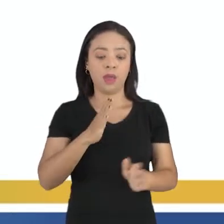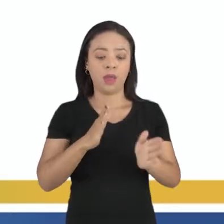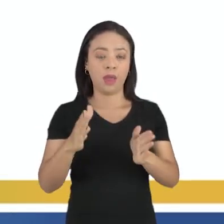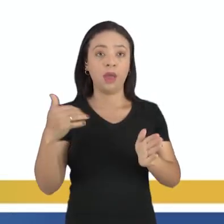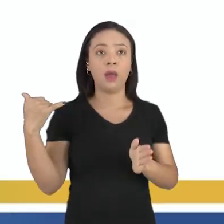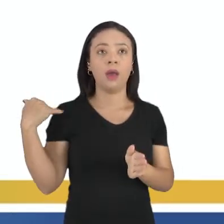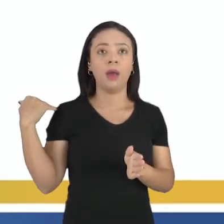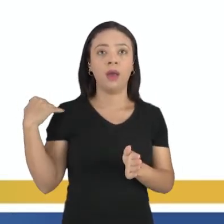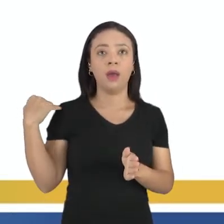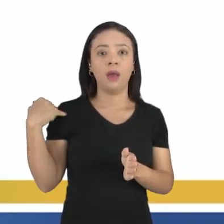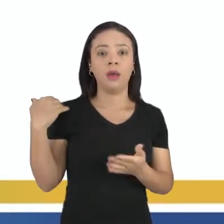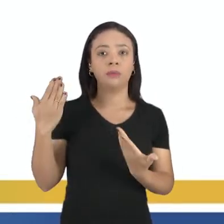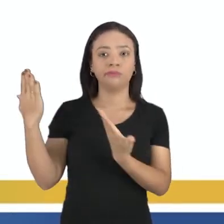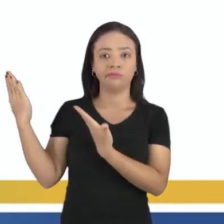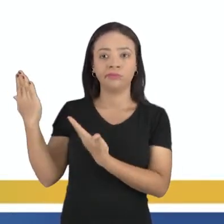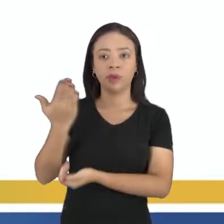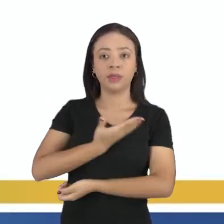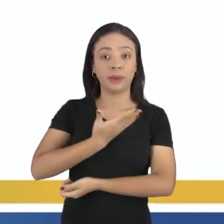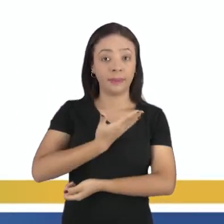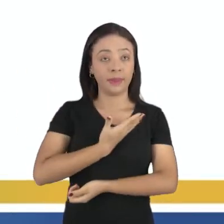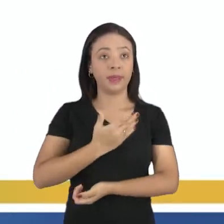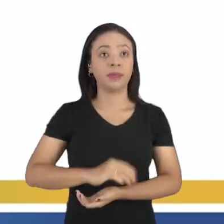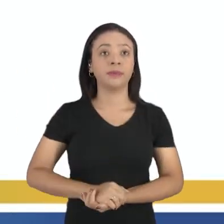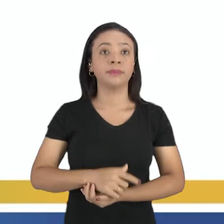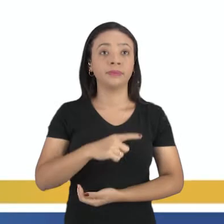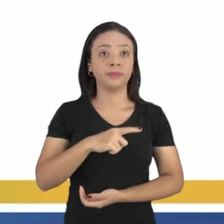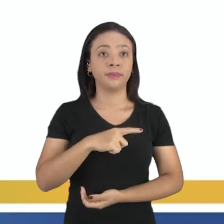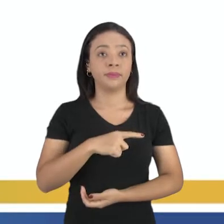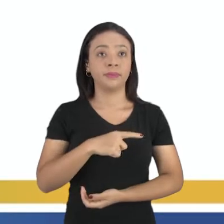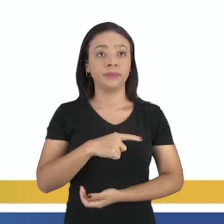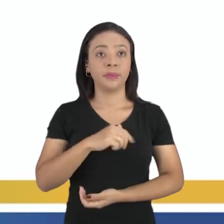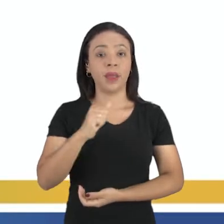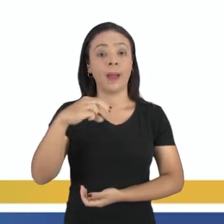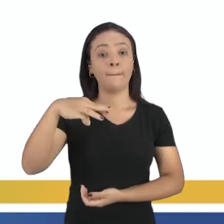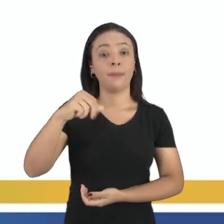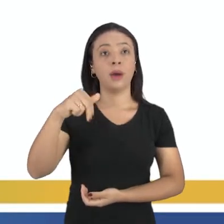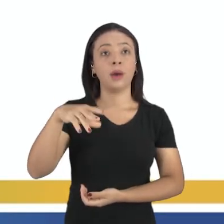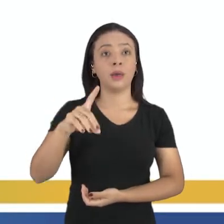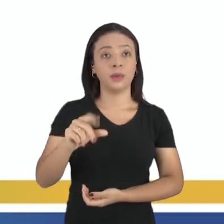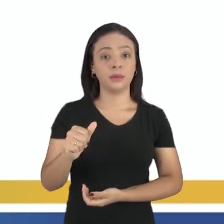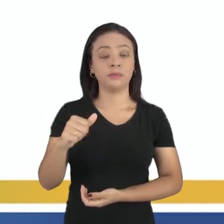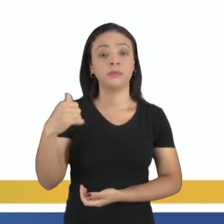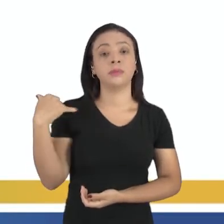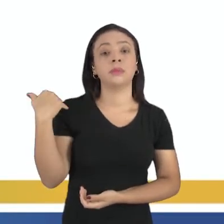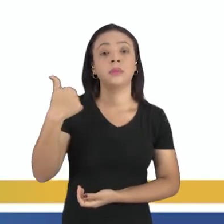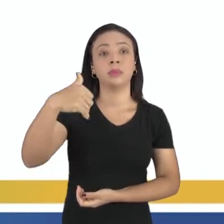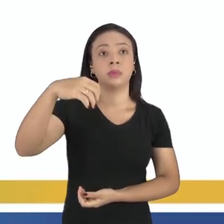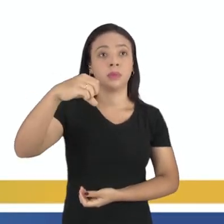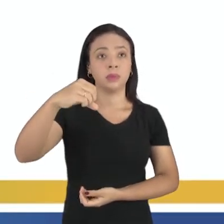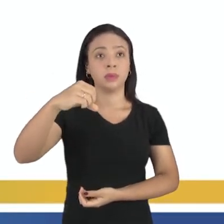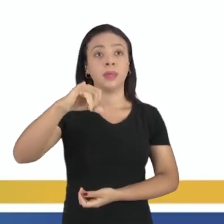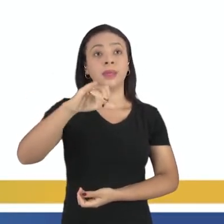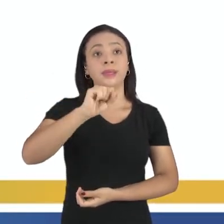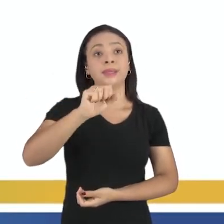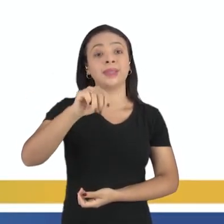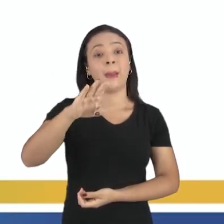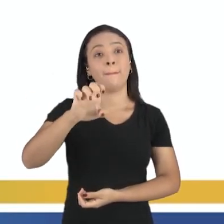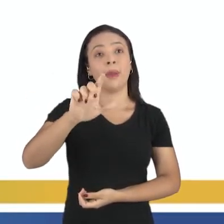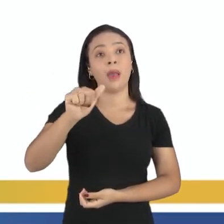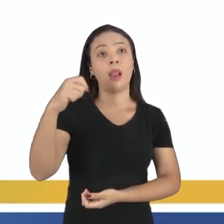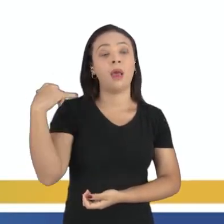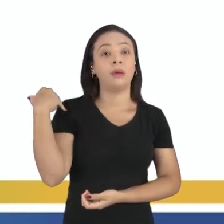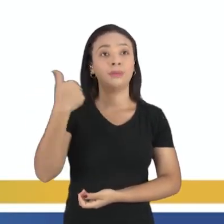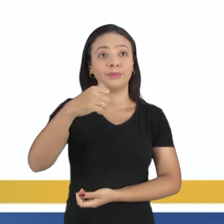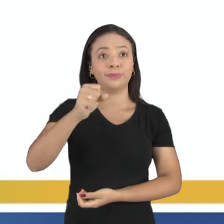entre as idades das seguintes amigas. Nós temos a Amanda, né, que tem 19 anos, a Isabela, que tem